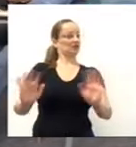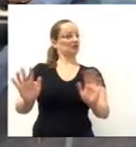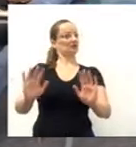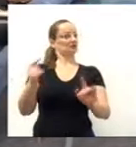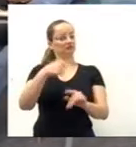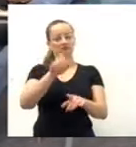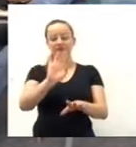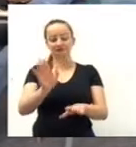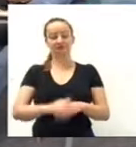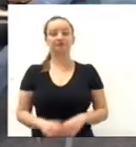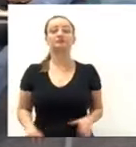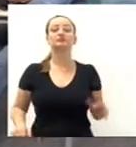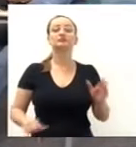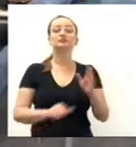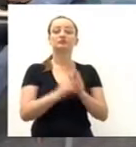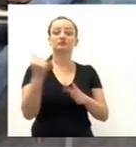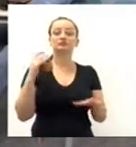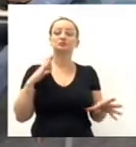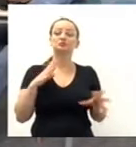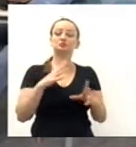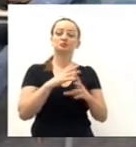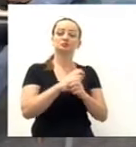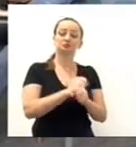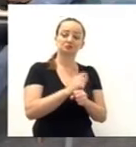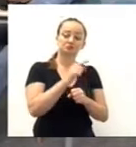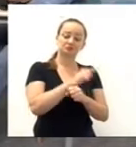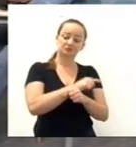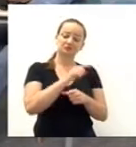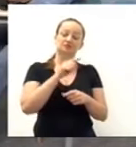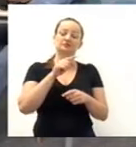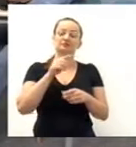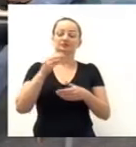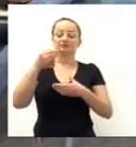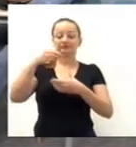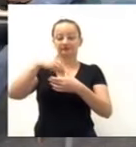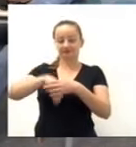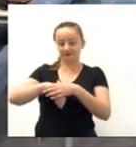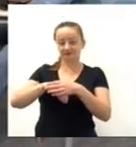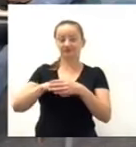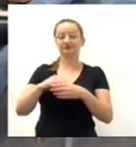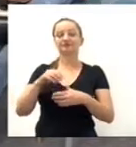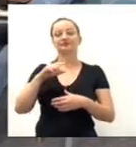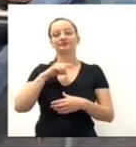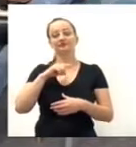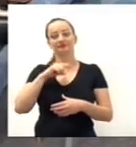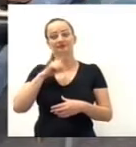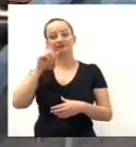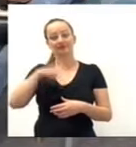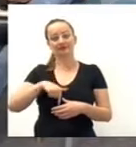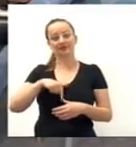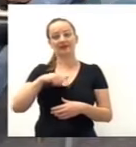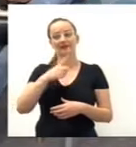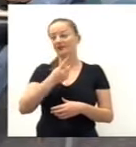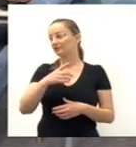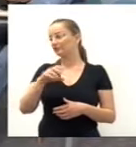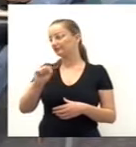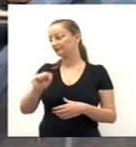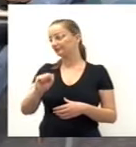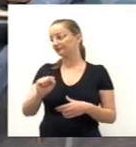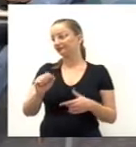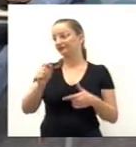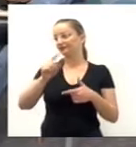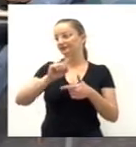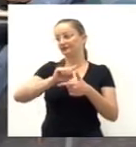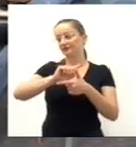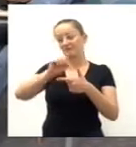quê? Primeiro, a soma dos ângulos internos aqui, nós temos ele como 180, certo?